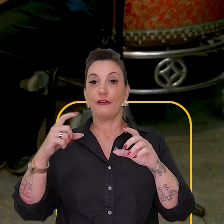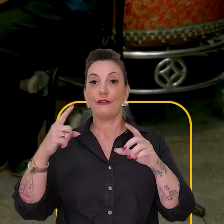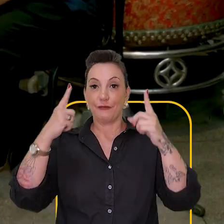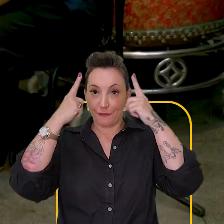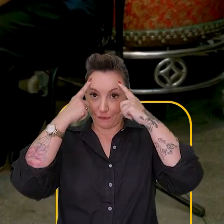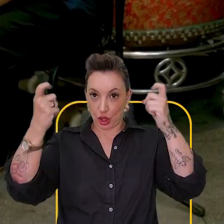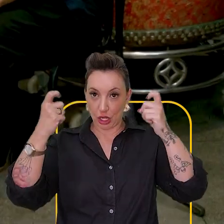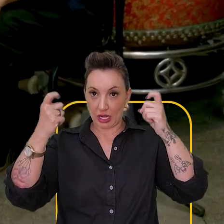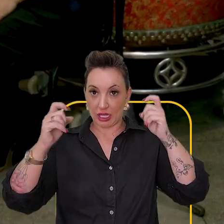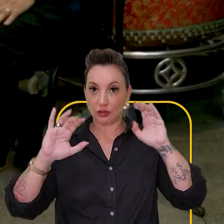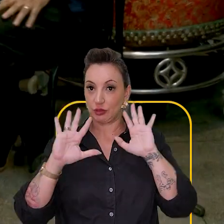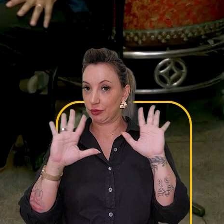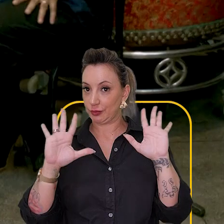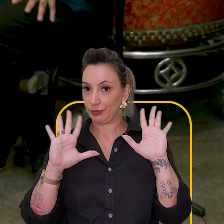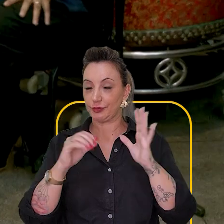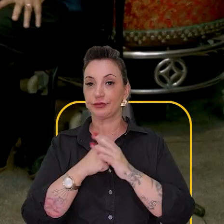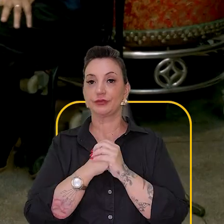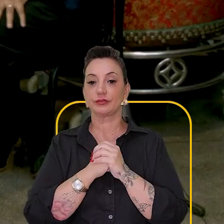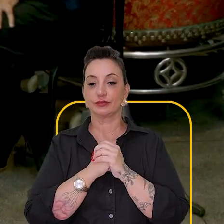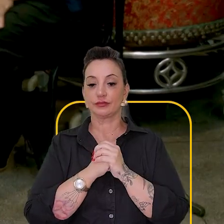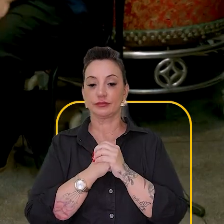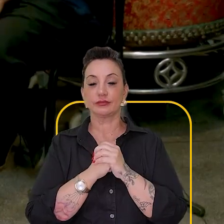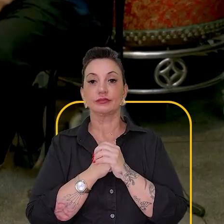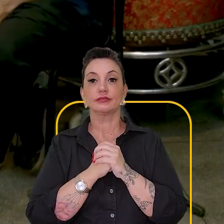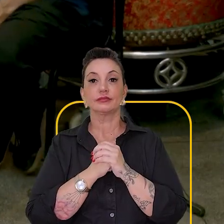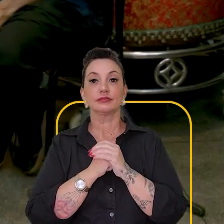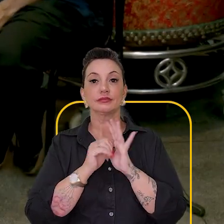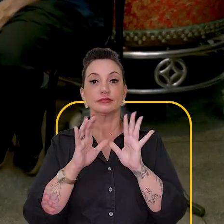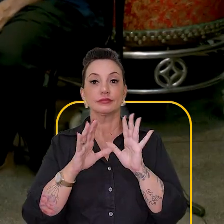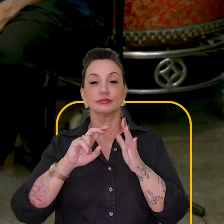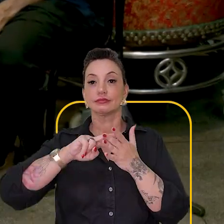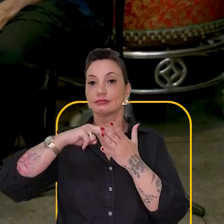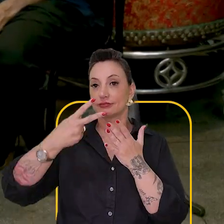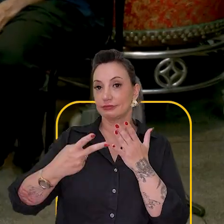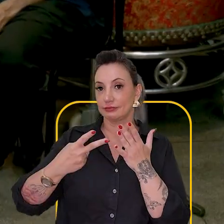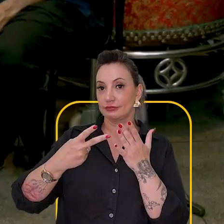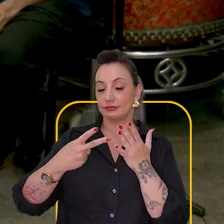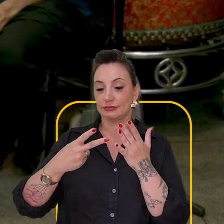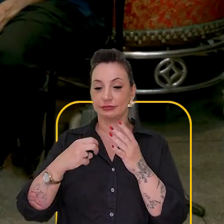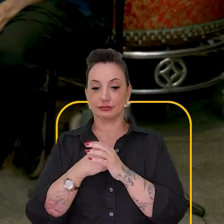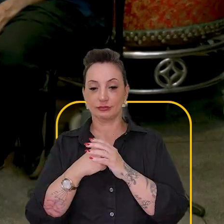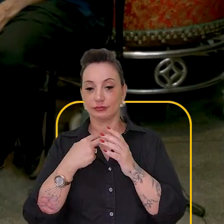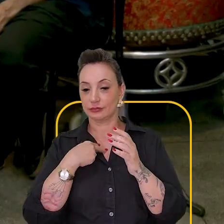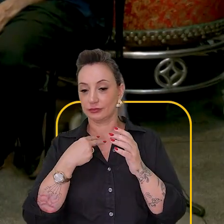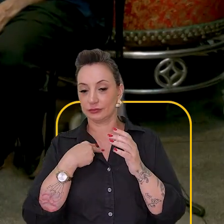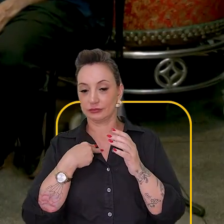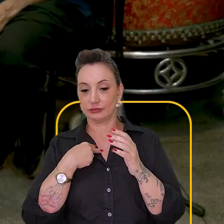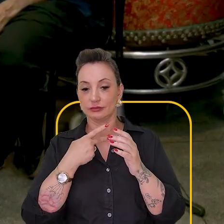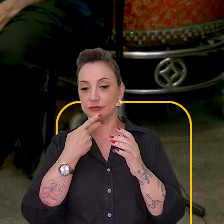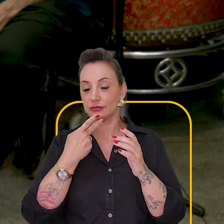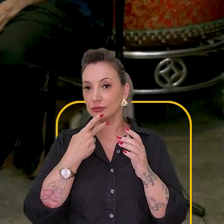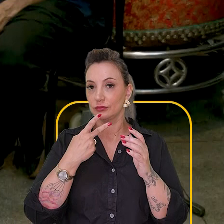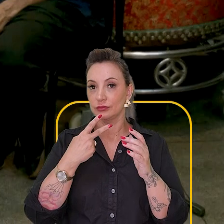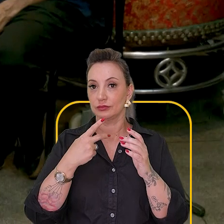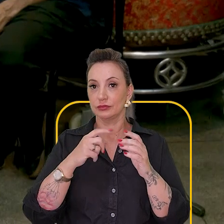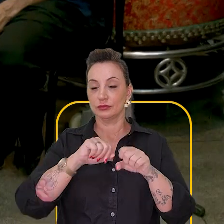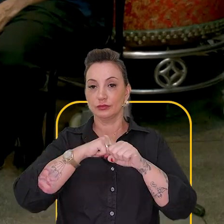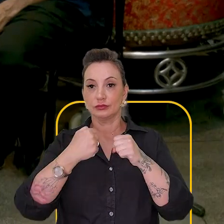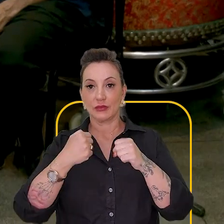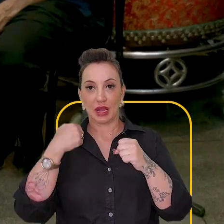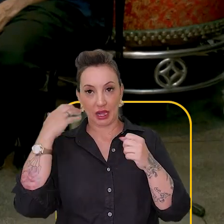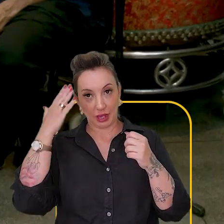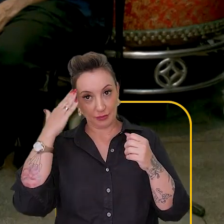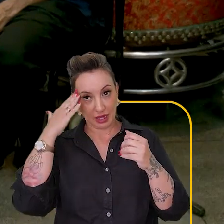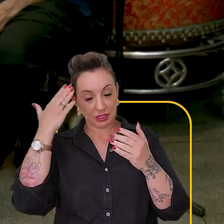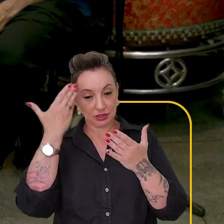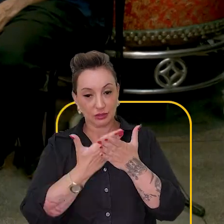violento ok ok né e Mas você tinha as quedas o cara era jogado não pode a regra diz que você não pode jogar o cara